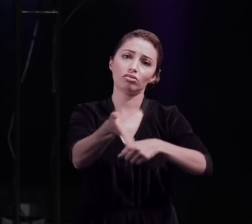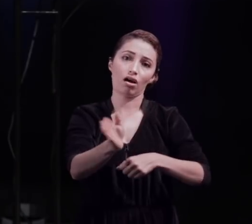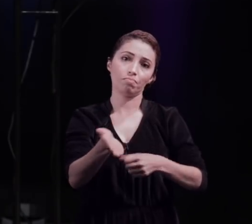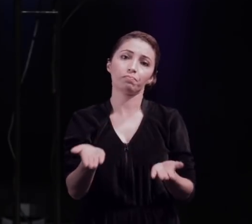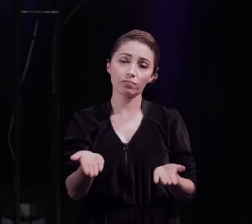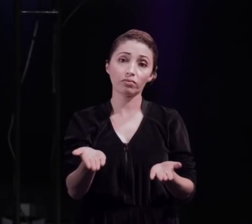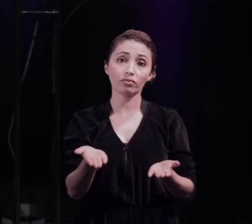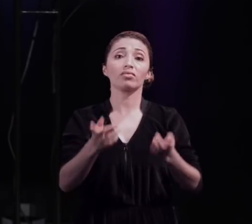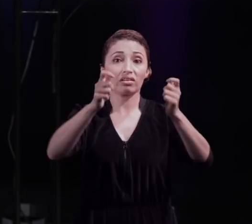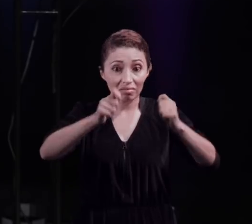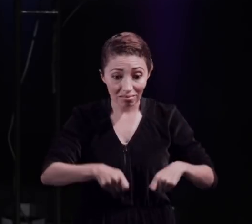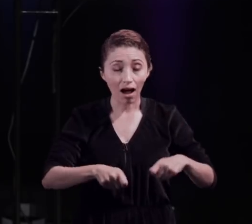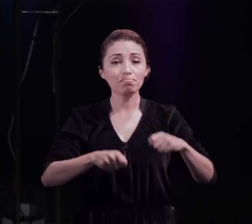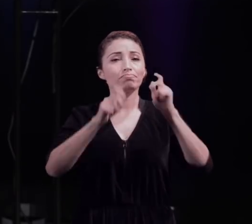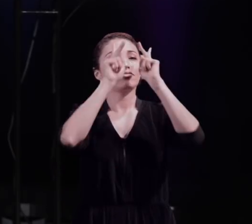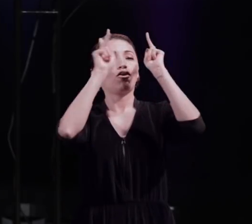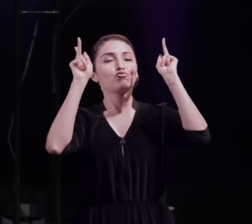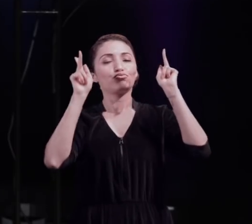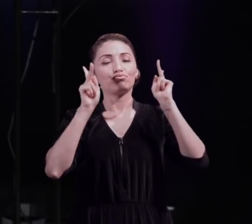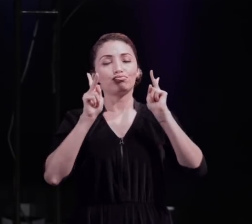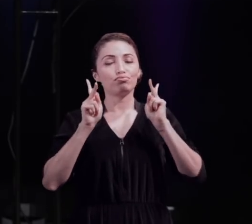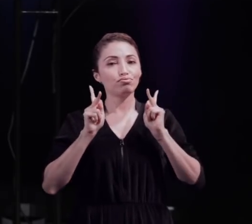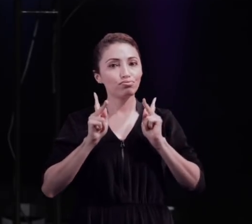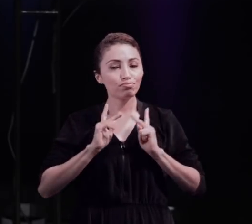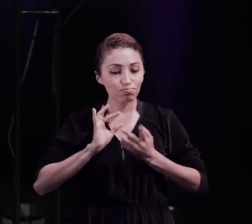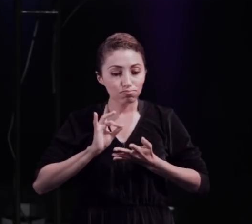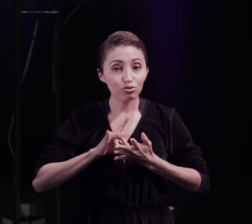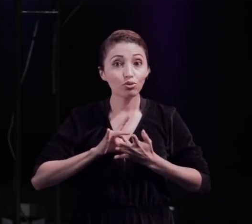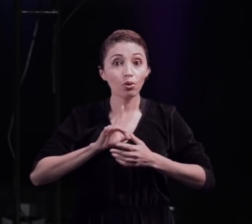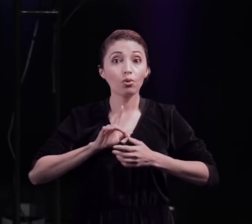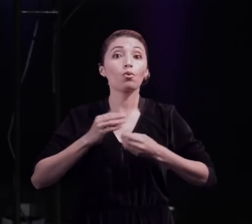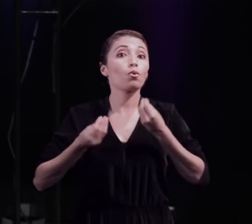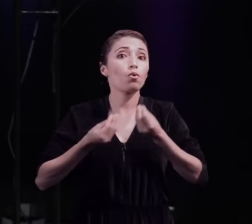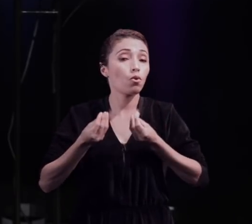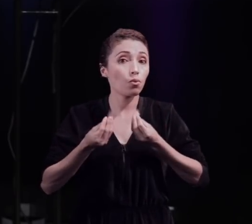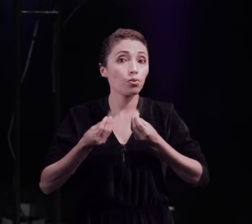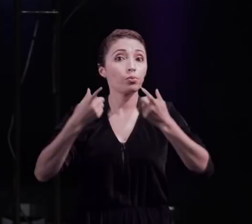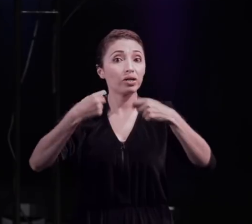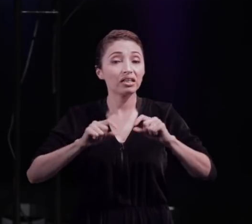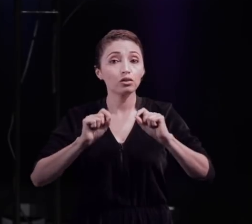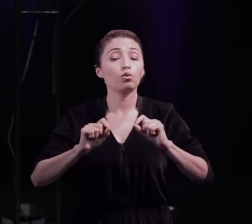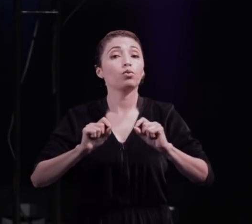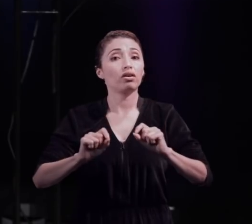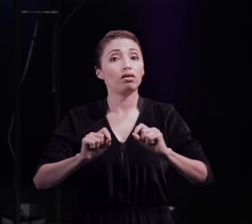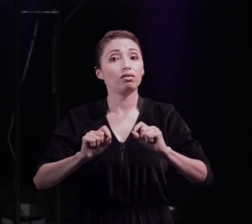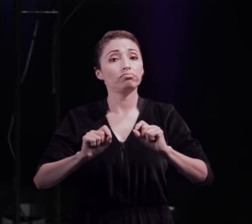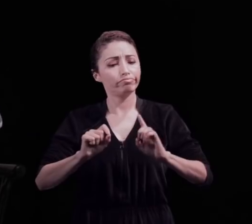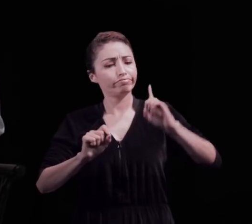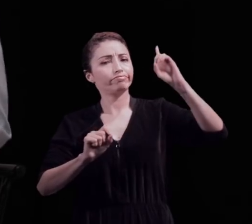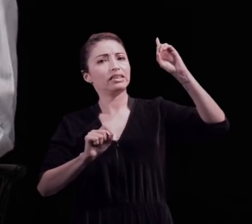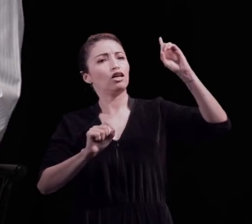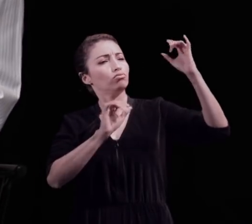vamos encontrar paz a partir do momento que estivermos reconciliados com